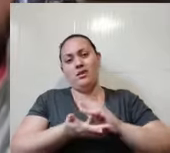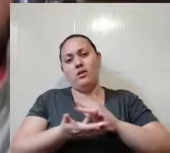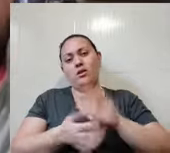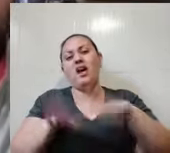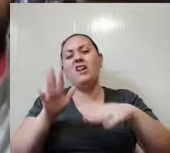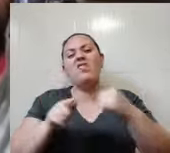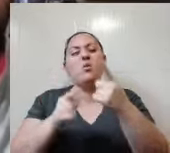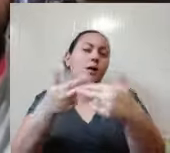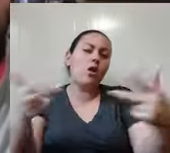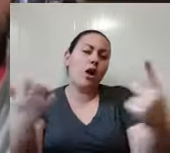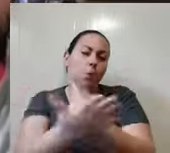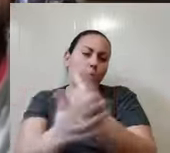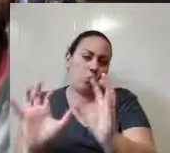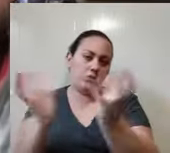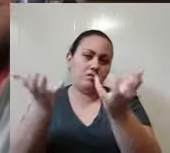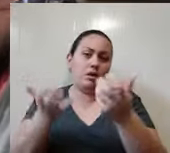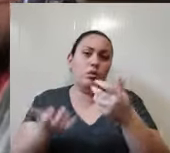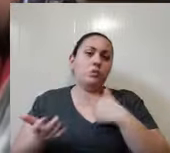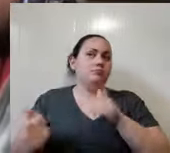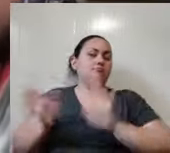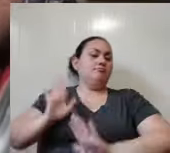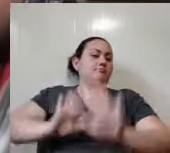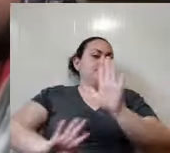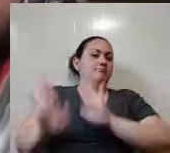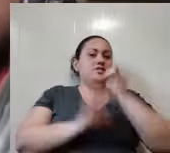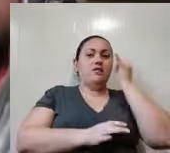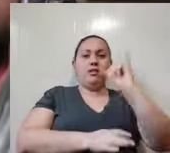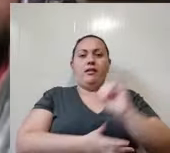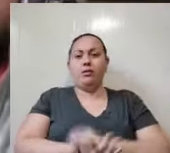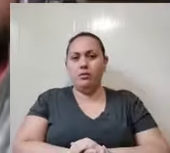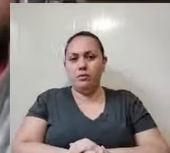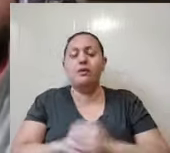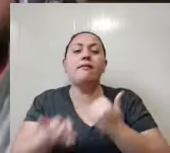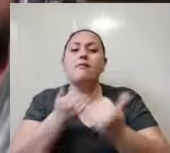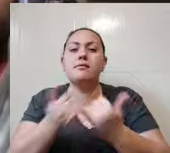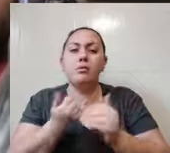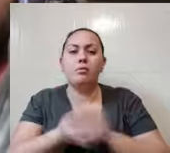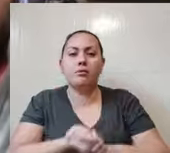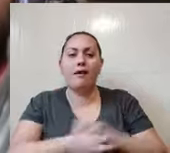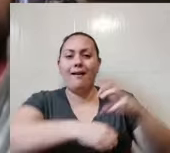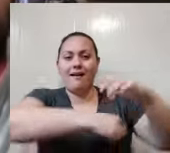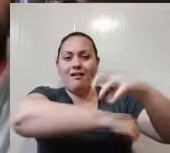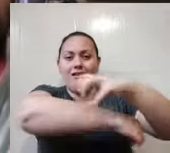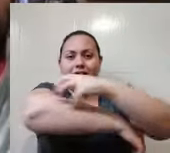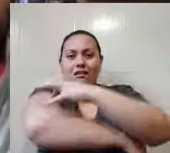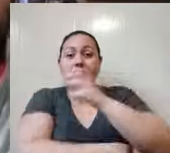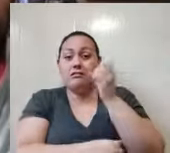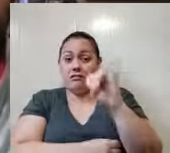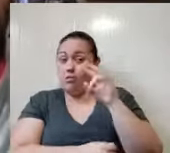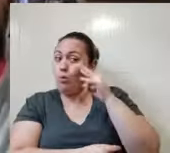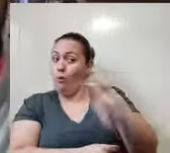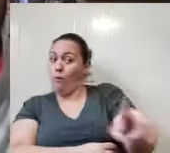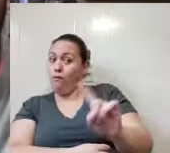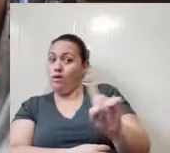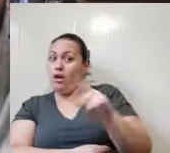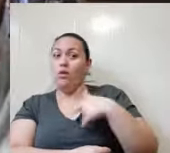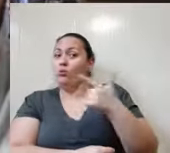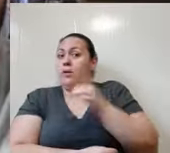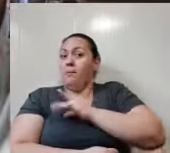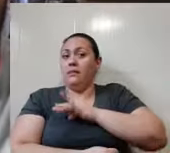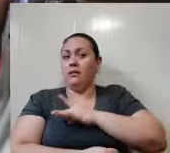ver com um objeto, às vezes tem a ver com uma situação. E aí pode parecer bom, porque, bom, se eu não me encontrar com a aranha, eu não vou ter medo da